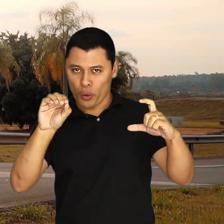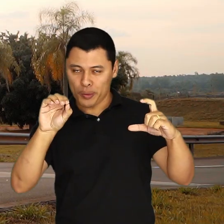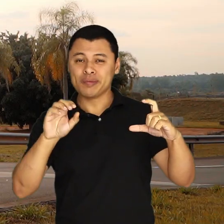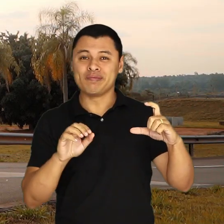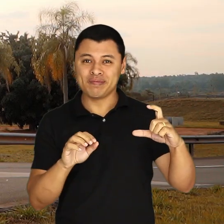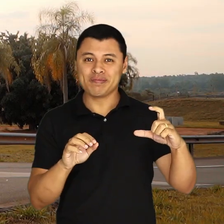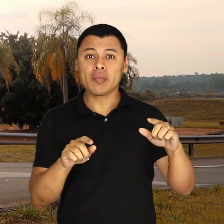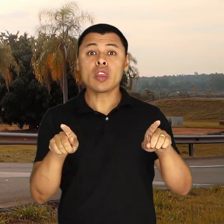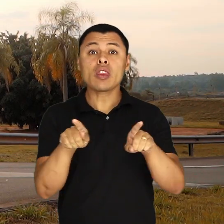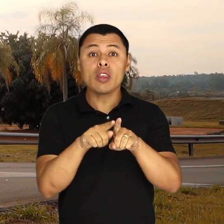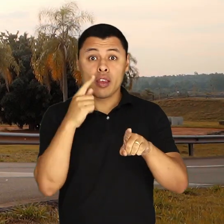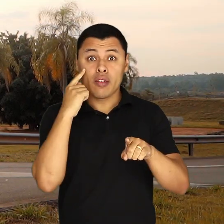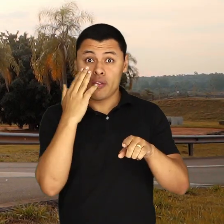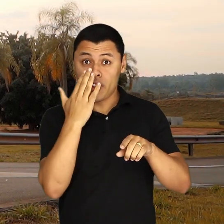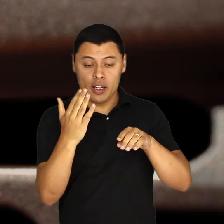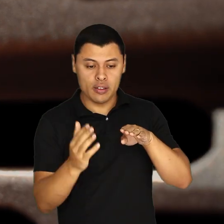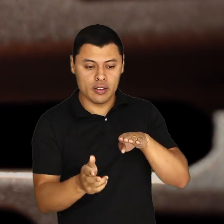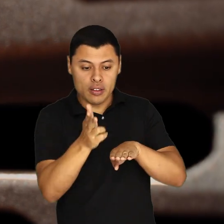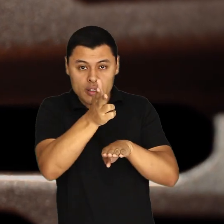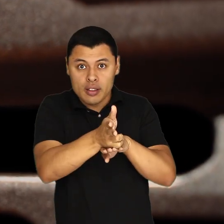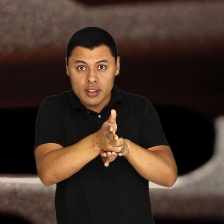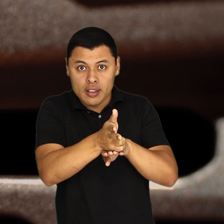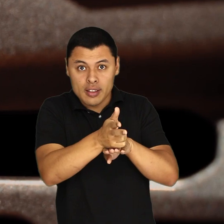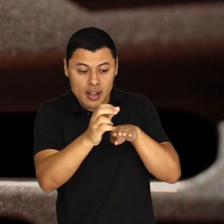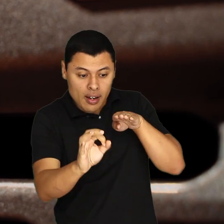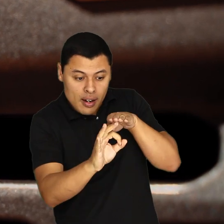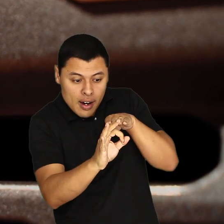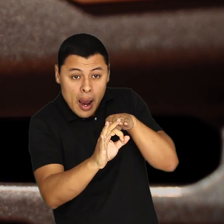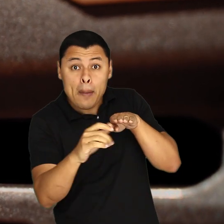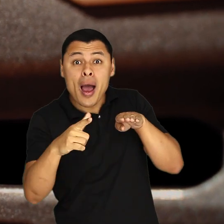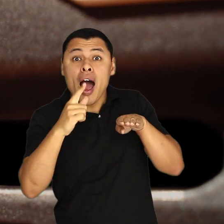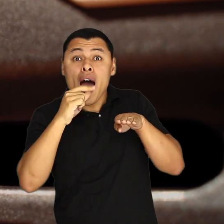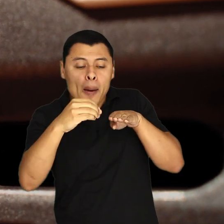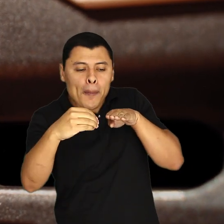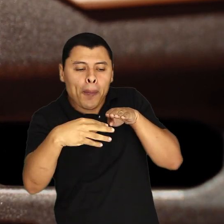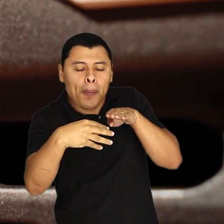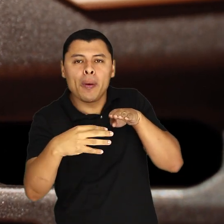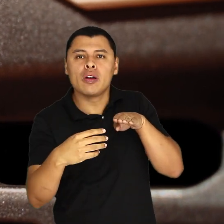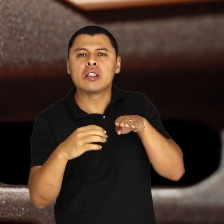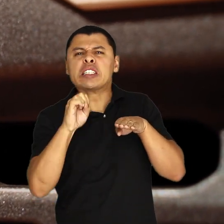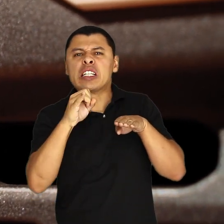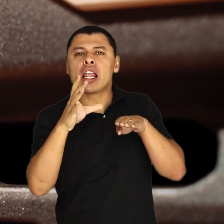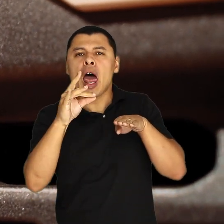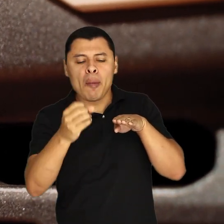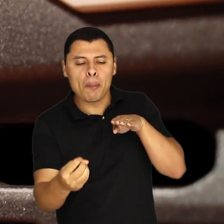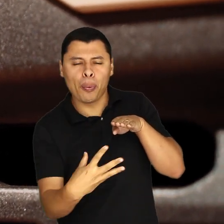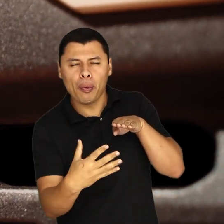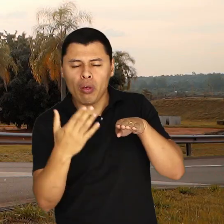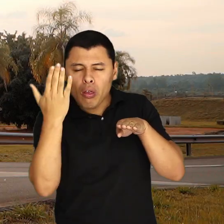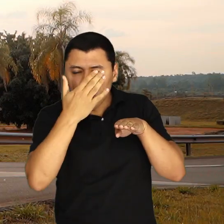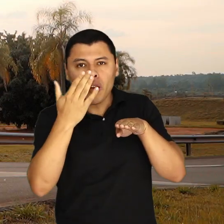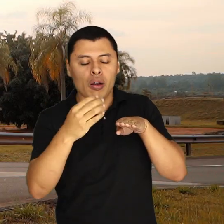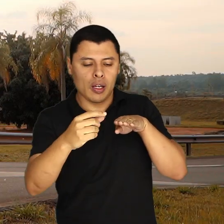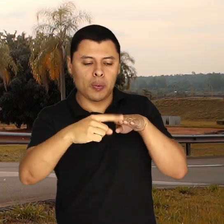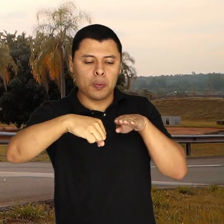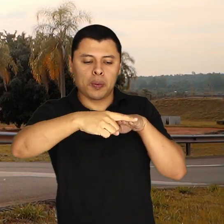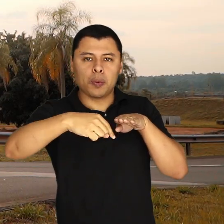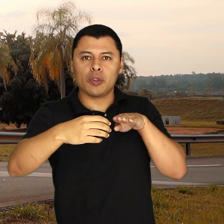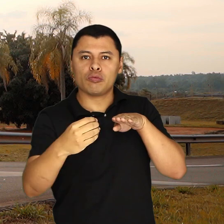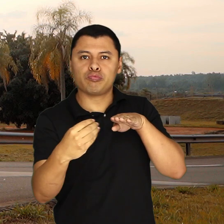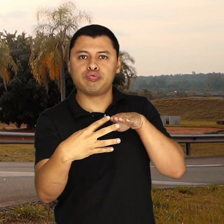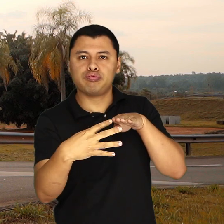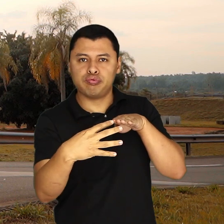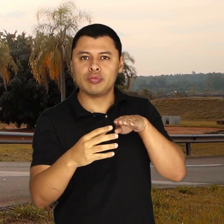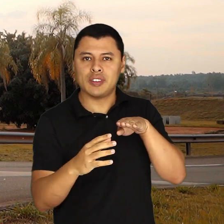só que interessante que a gente tem a câmera que eu falei, a câmera de off-road está escondidinha aqui com um lavador. Então se você pegar lama, alguma coisa, você vai conseguir ainda